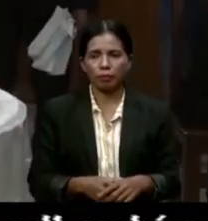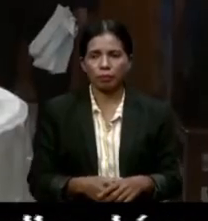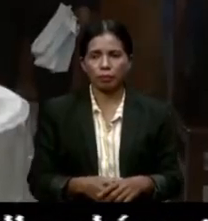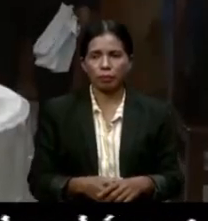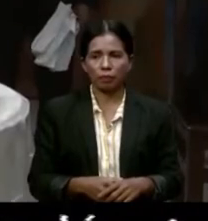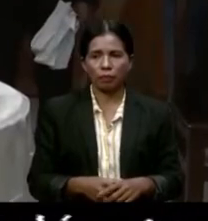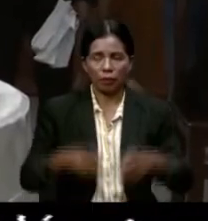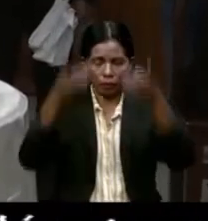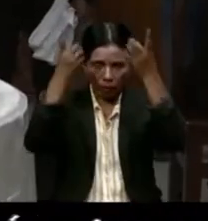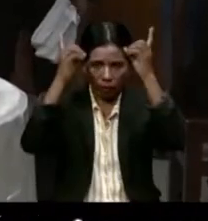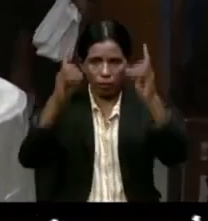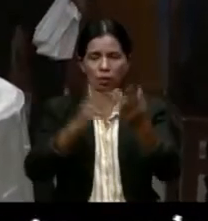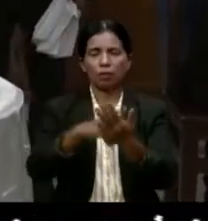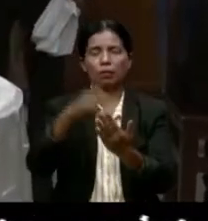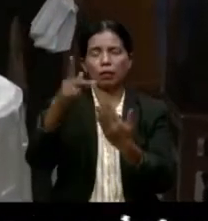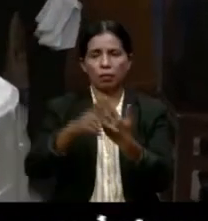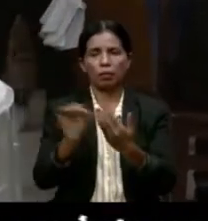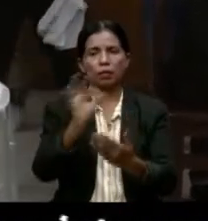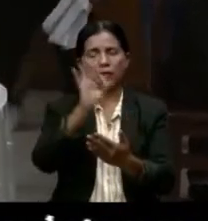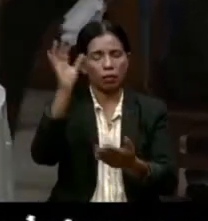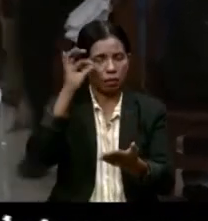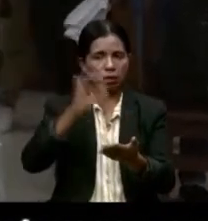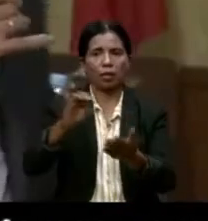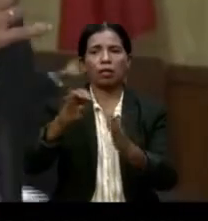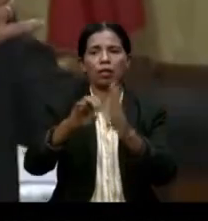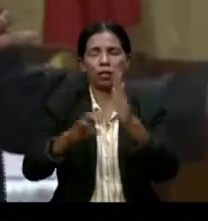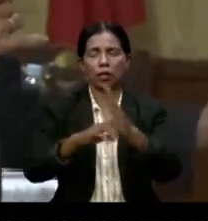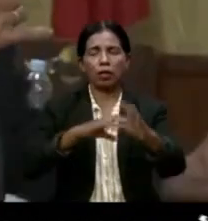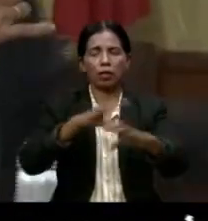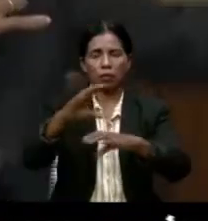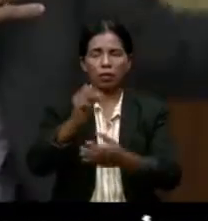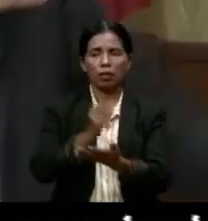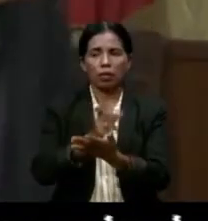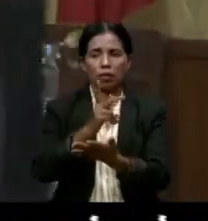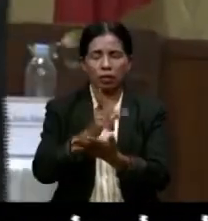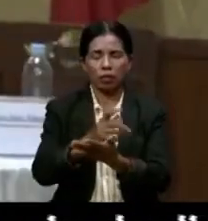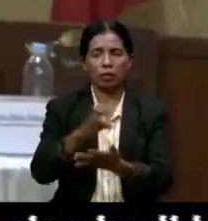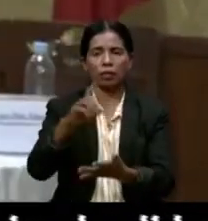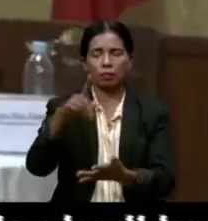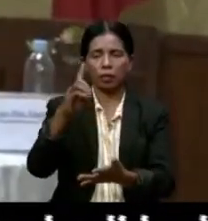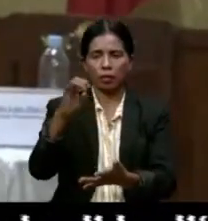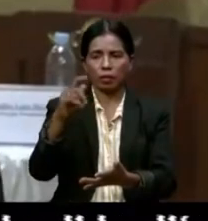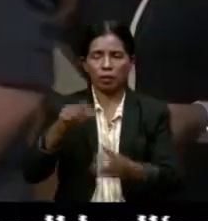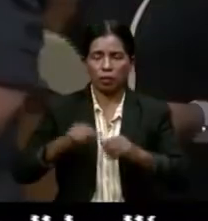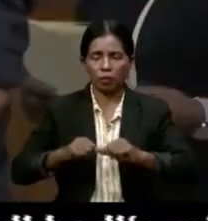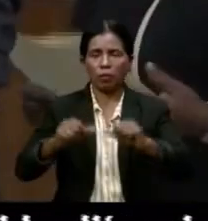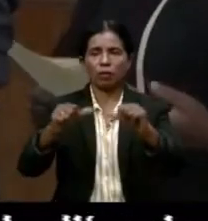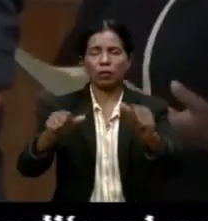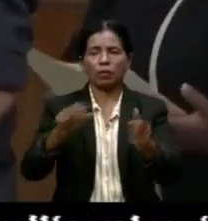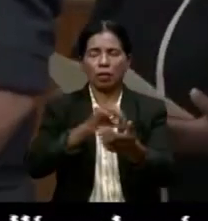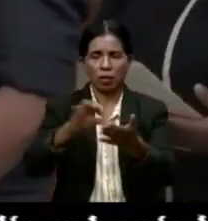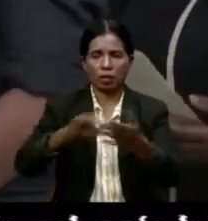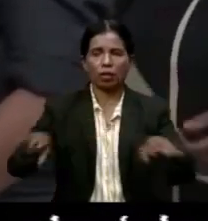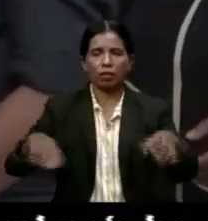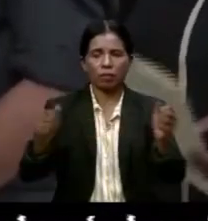Rafaim termina o programa Mídia Press esta noite. Secretário de Estado de Comunicação Social, Espírito Dias Ximenes, continua que assina